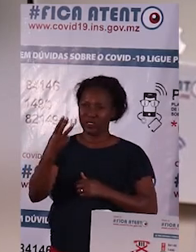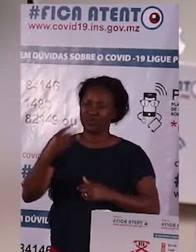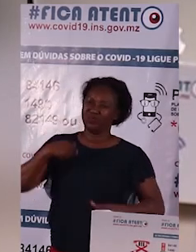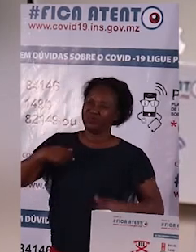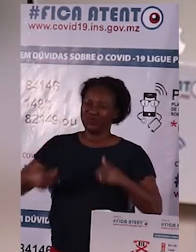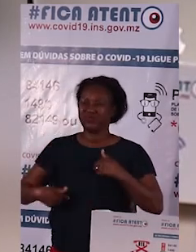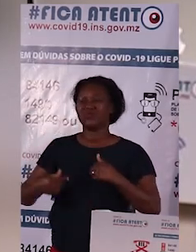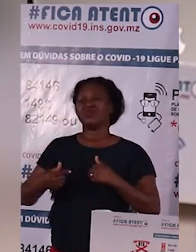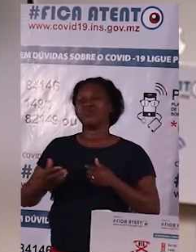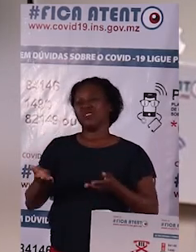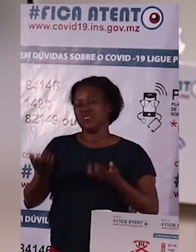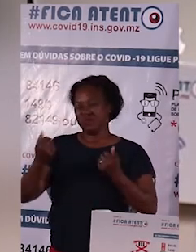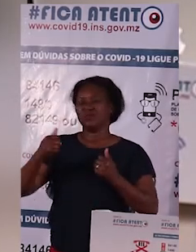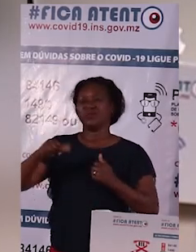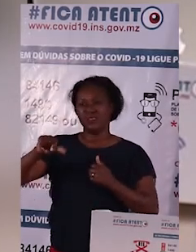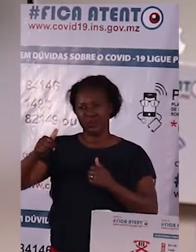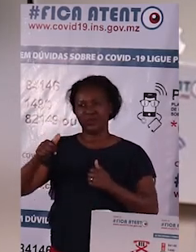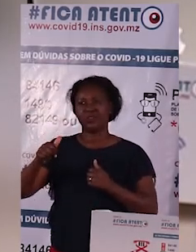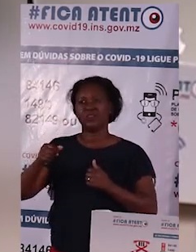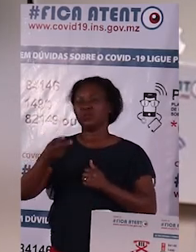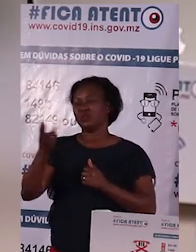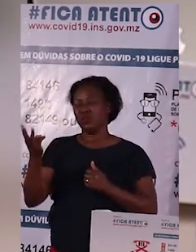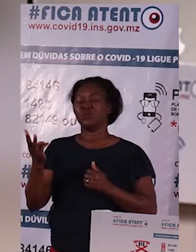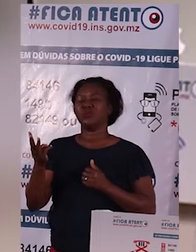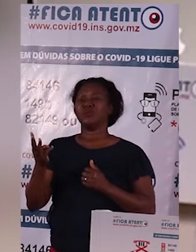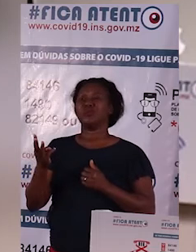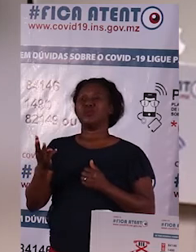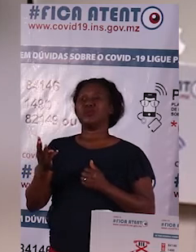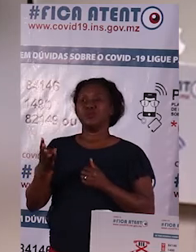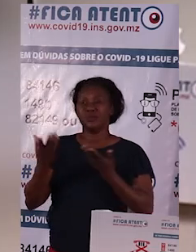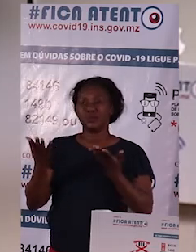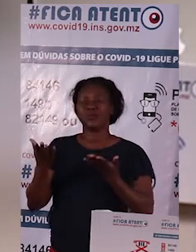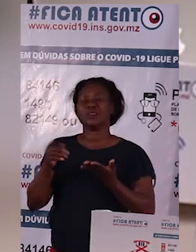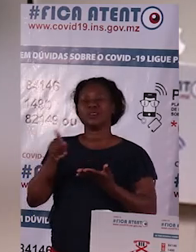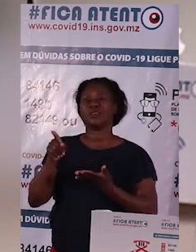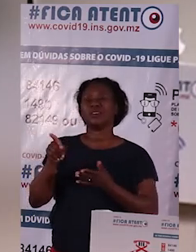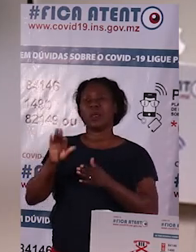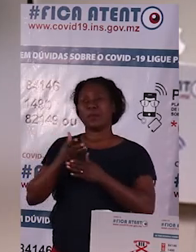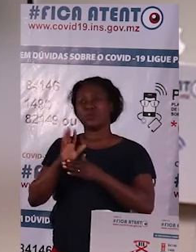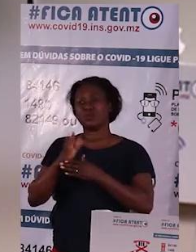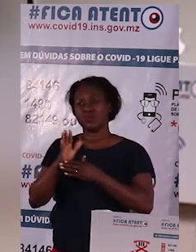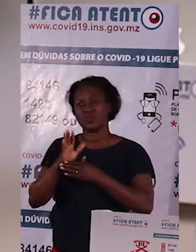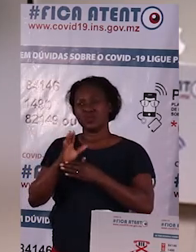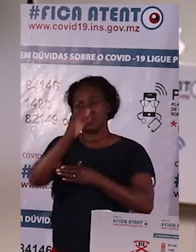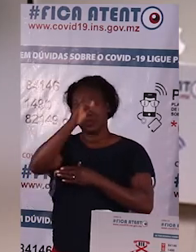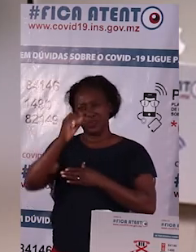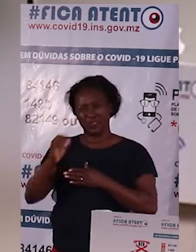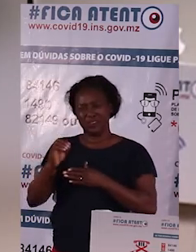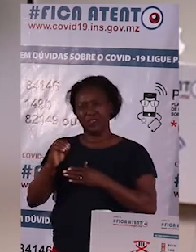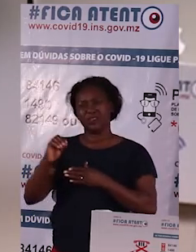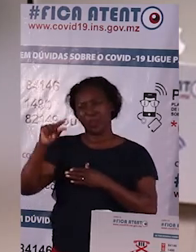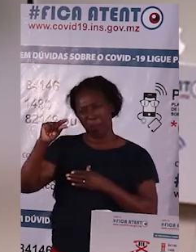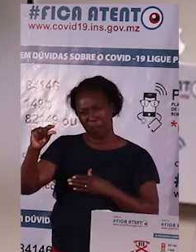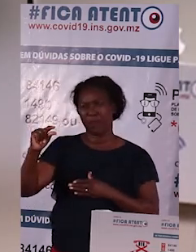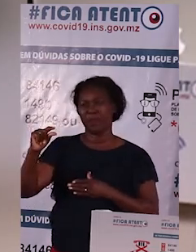e 2% com sintomatologia moderada. Portanto, uma proporção pequena dos nossos